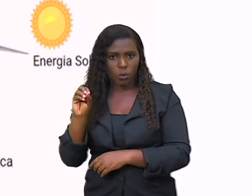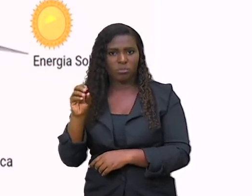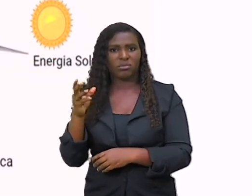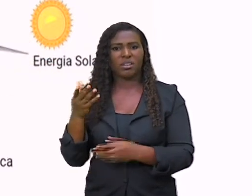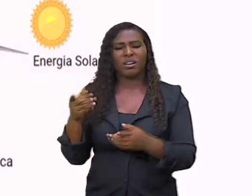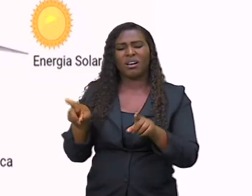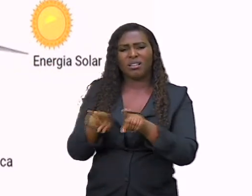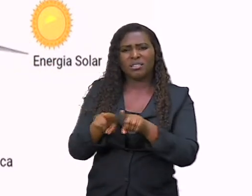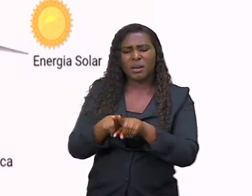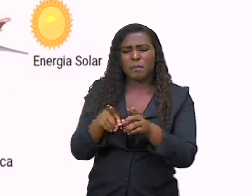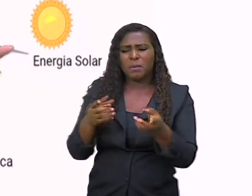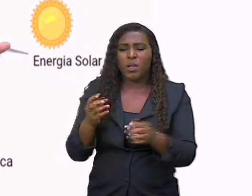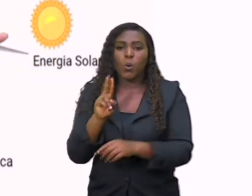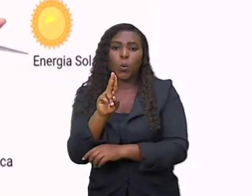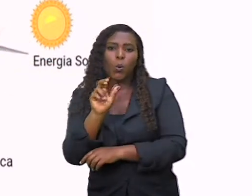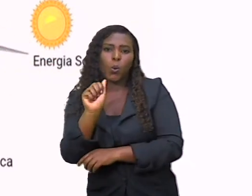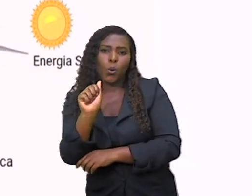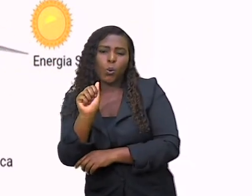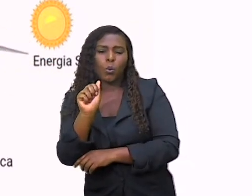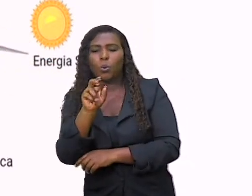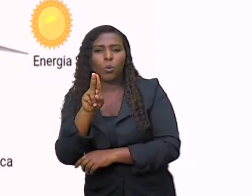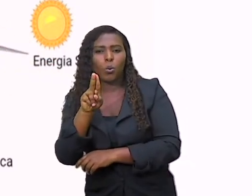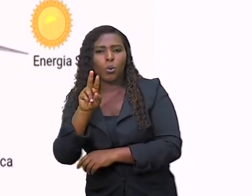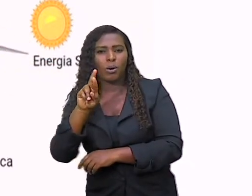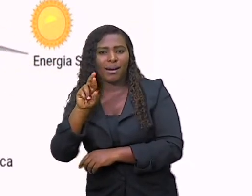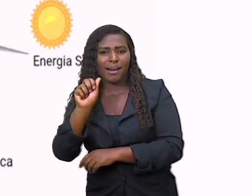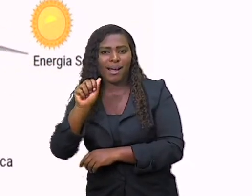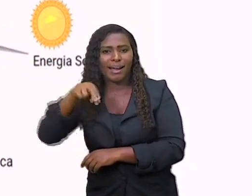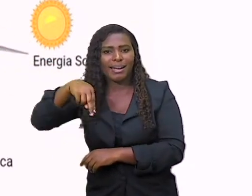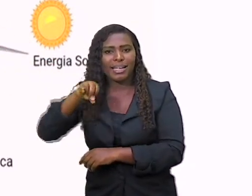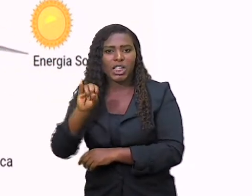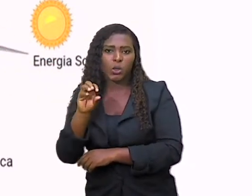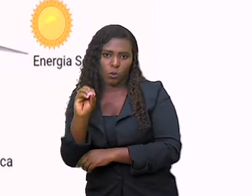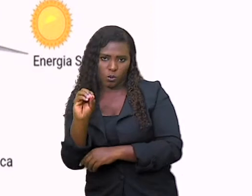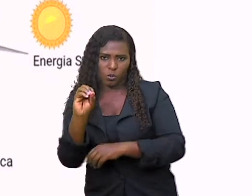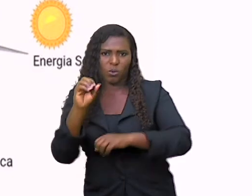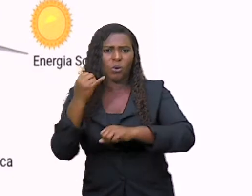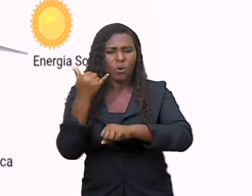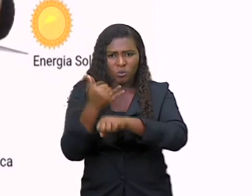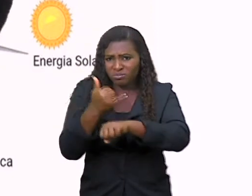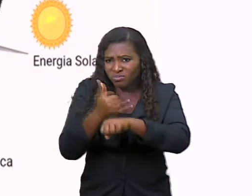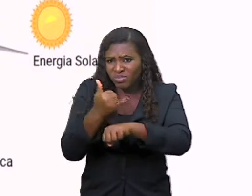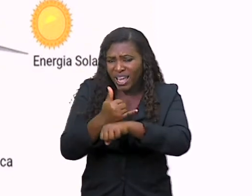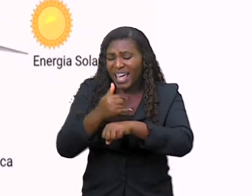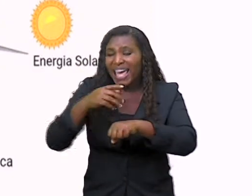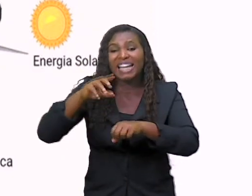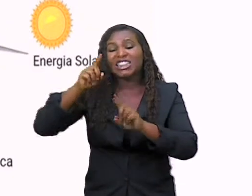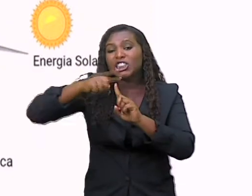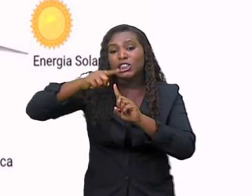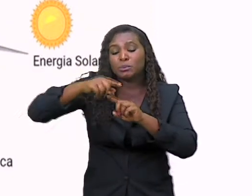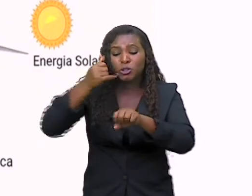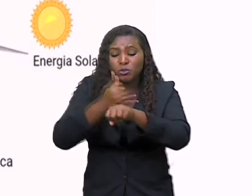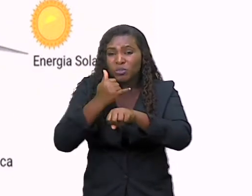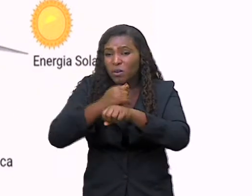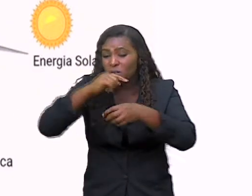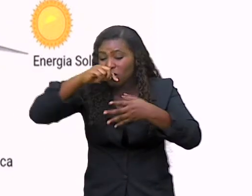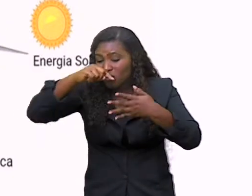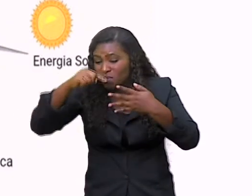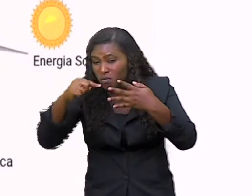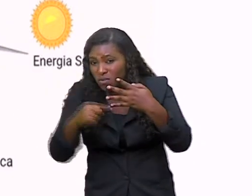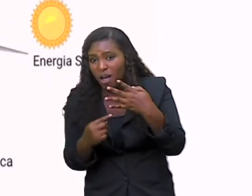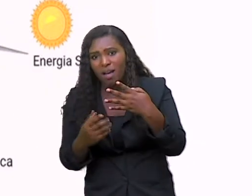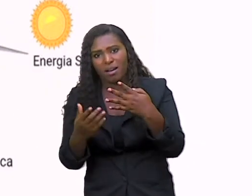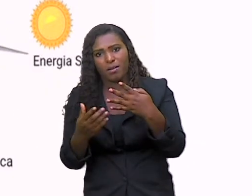o tório. A energia térmica está relacionada ao calor e às altas temperaturas.